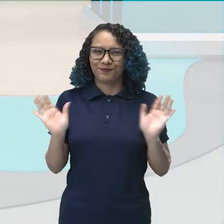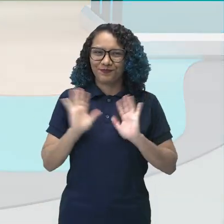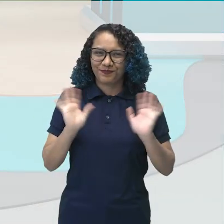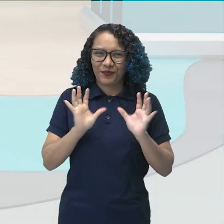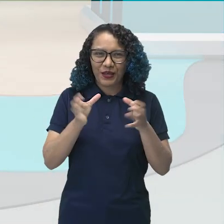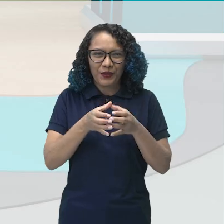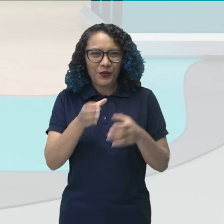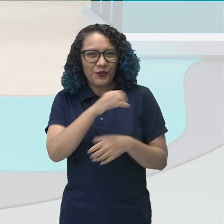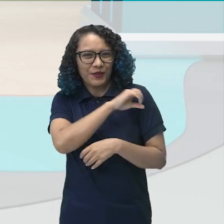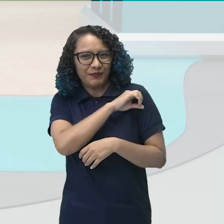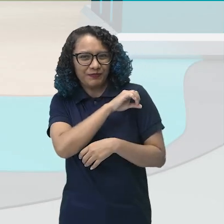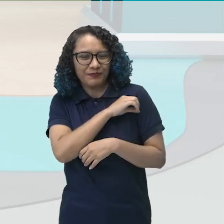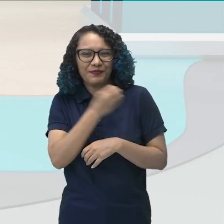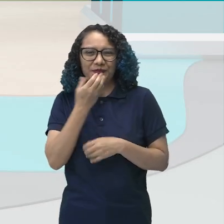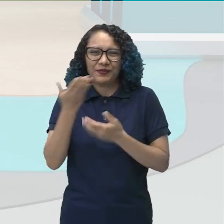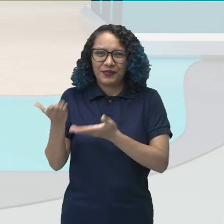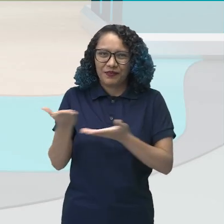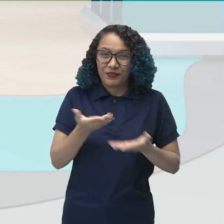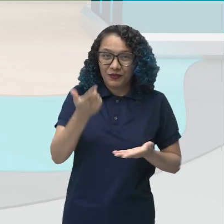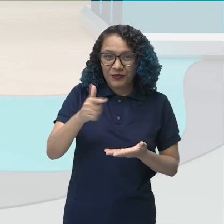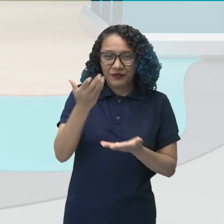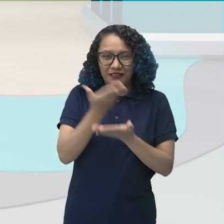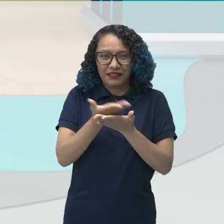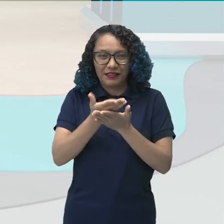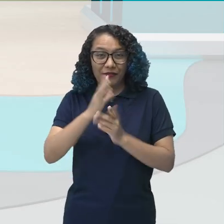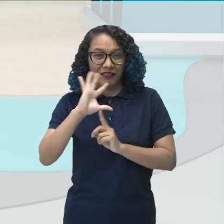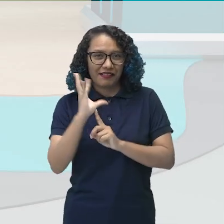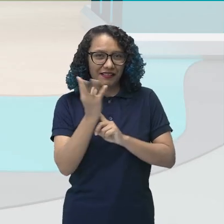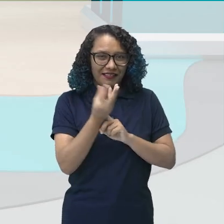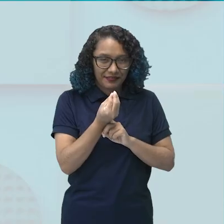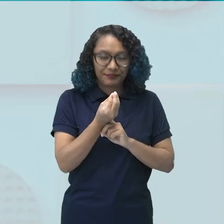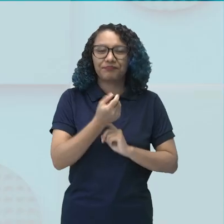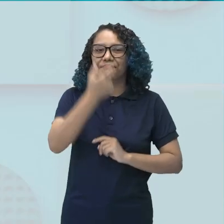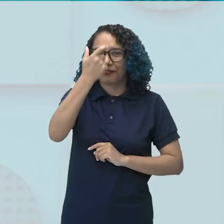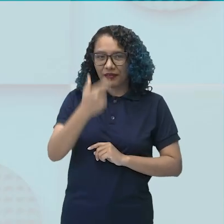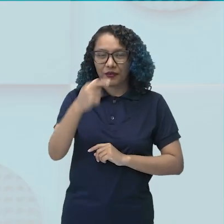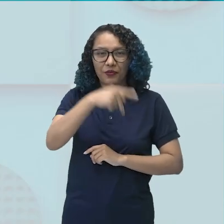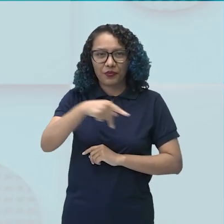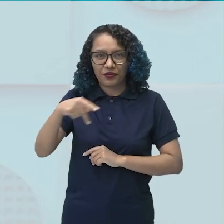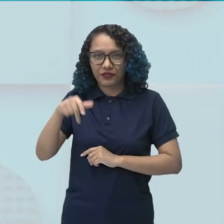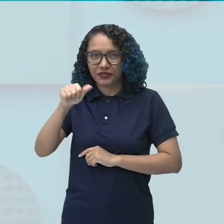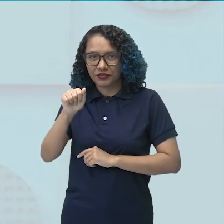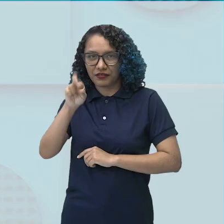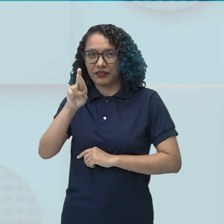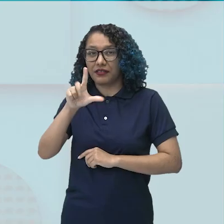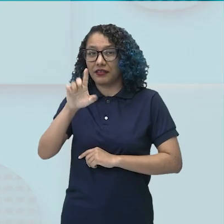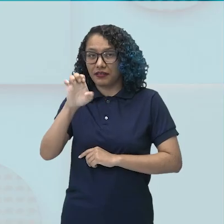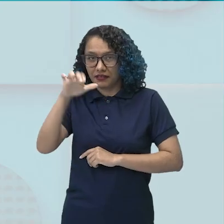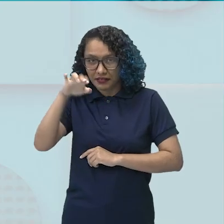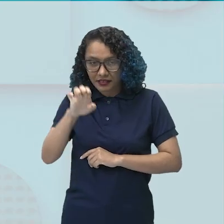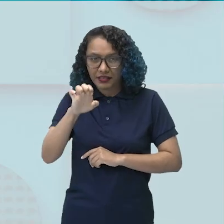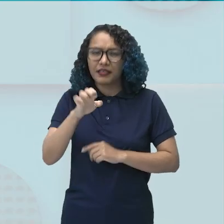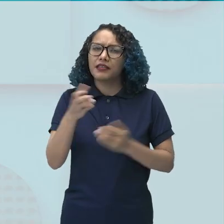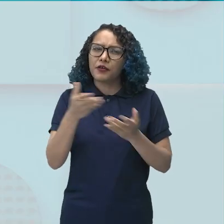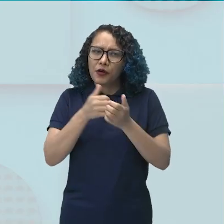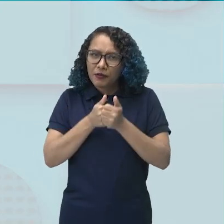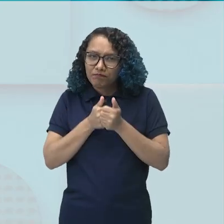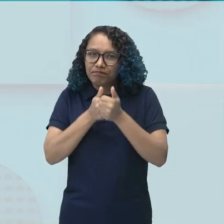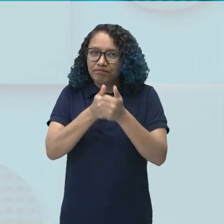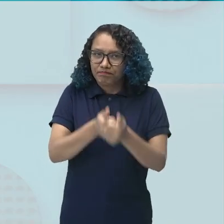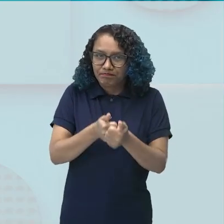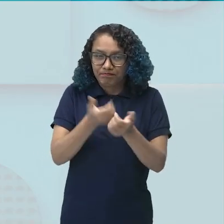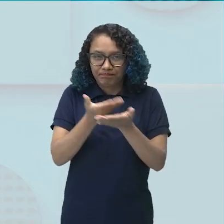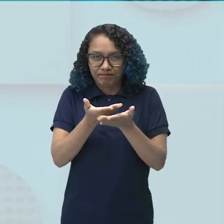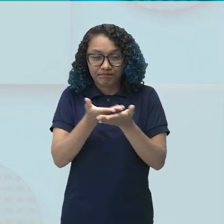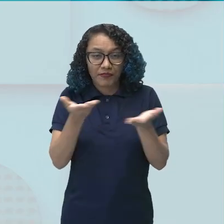nono ano, sejam bem-vindos a mais uma aula de artes. Eu sou a professora Arlene Azulay e vou acompanhá-los